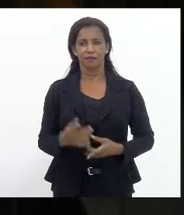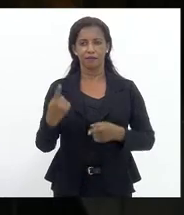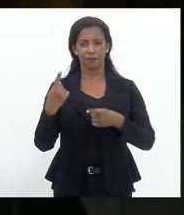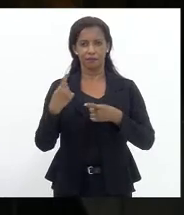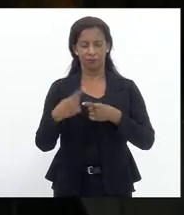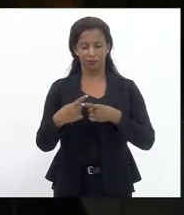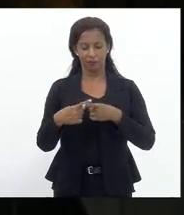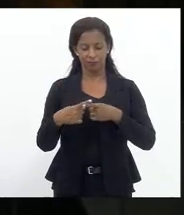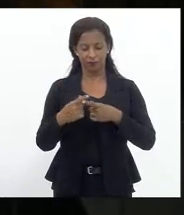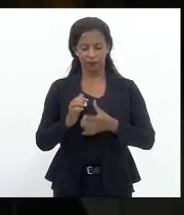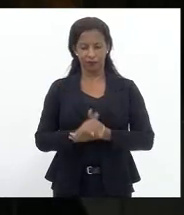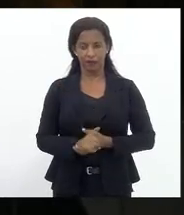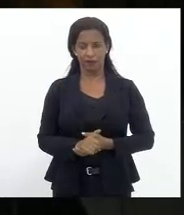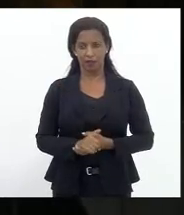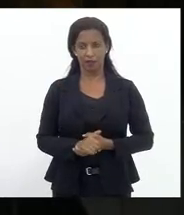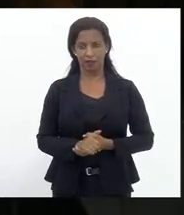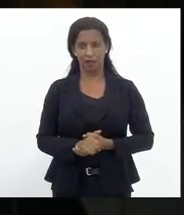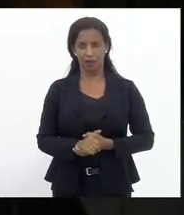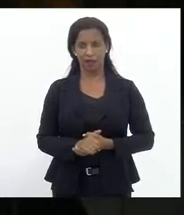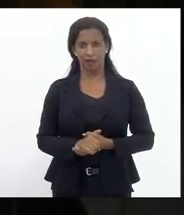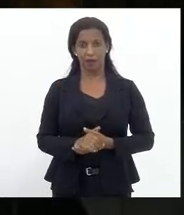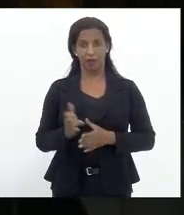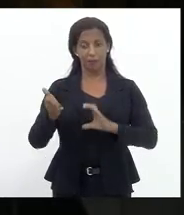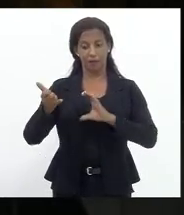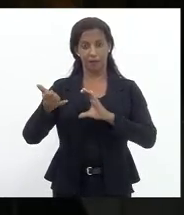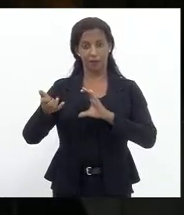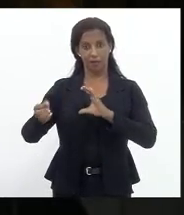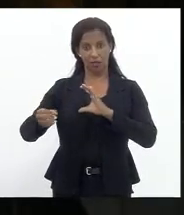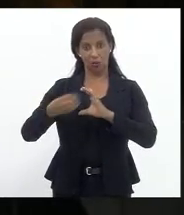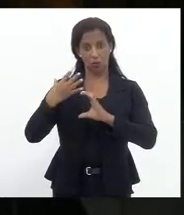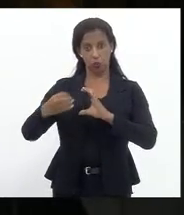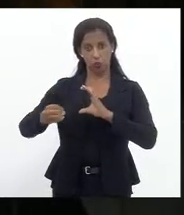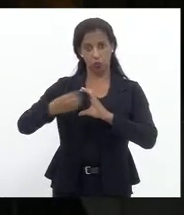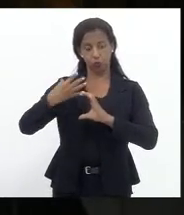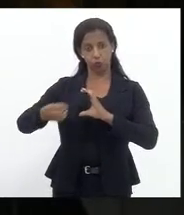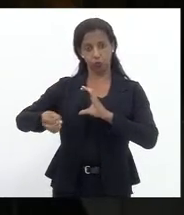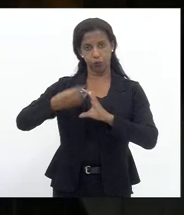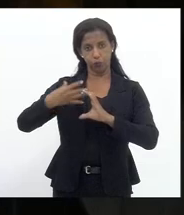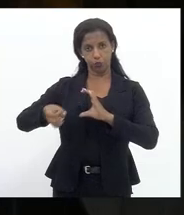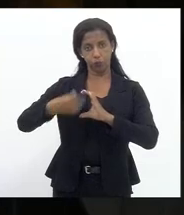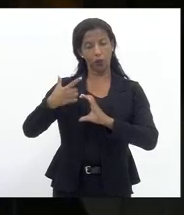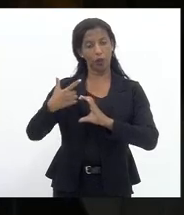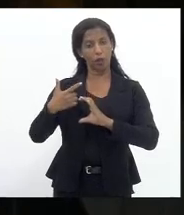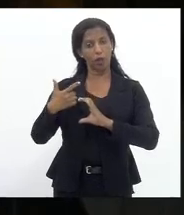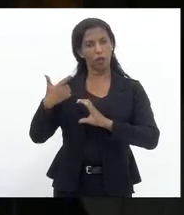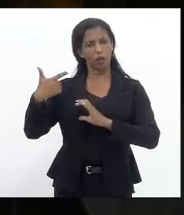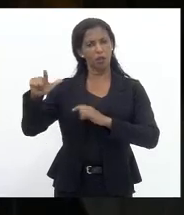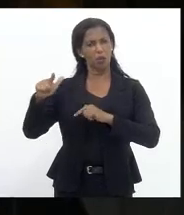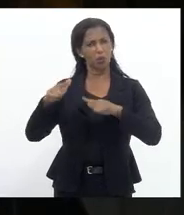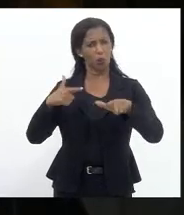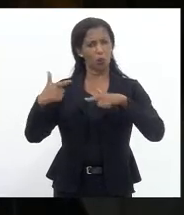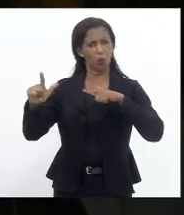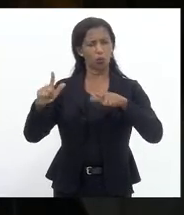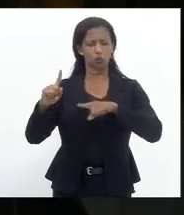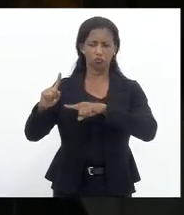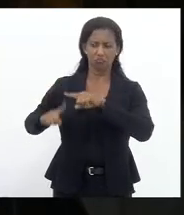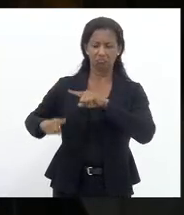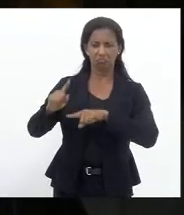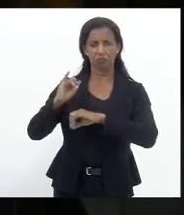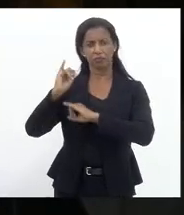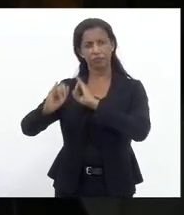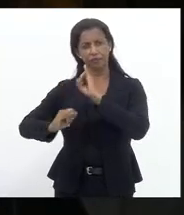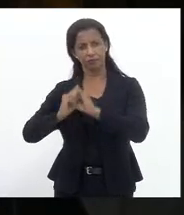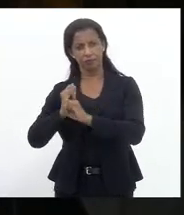minha caixa de mensagens e outros instrumentos de